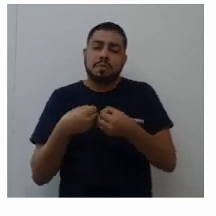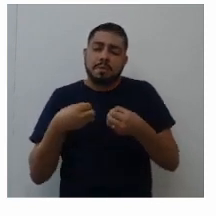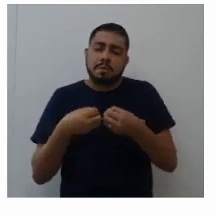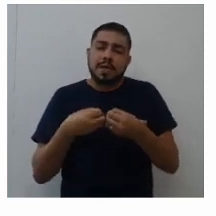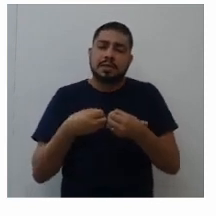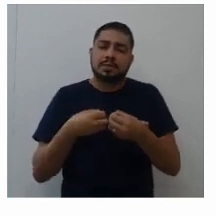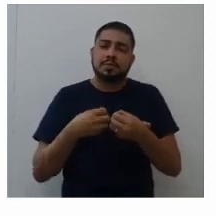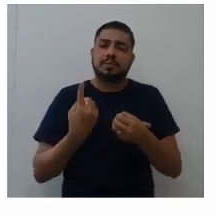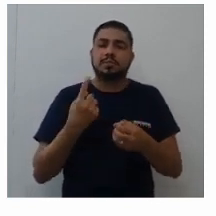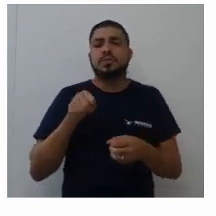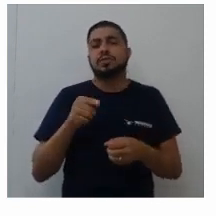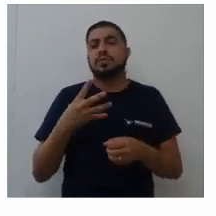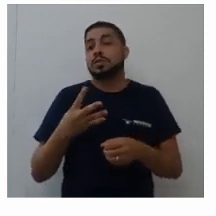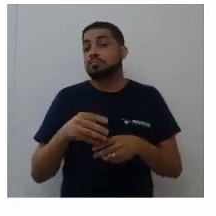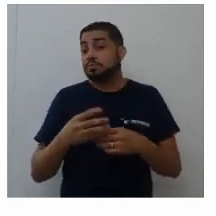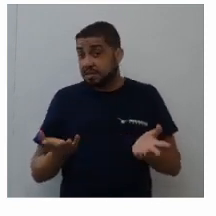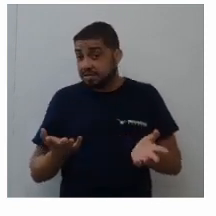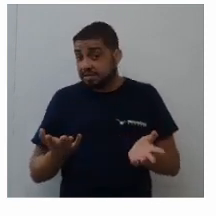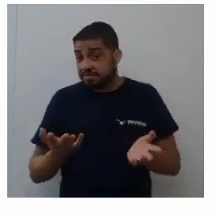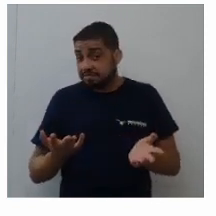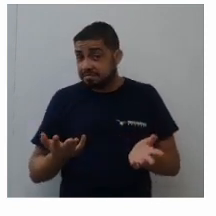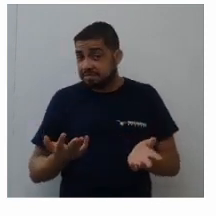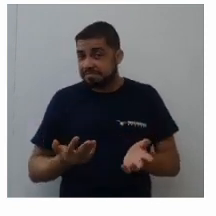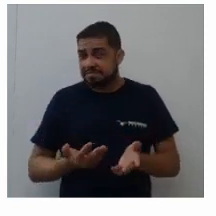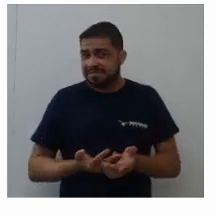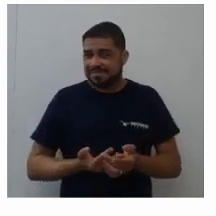a 1,4. E aí, é isso?